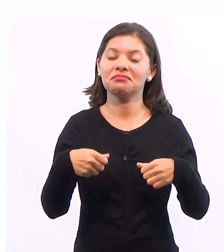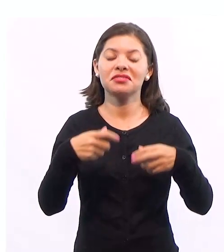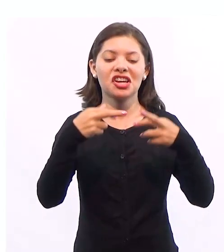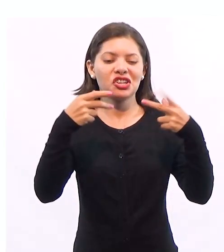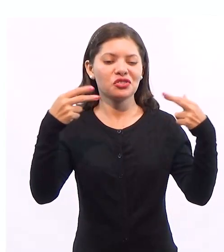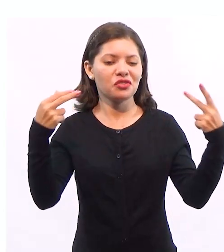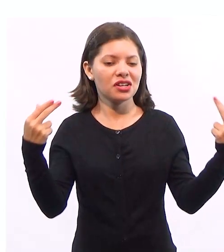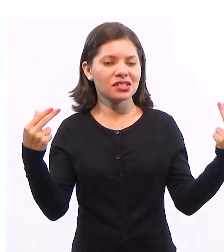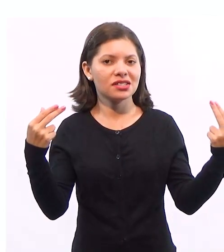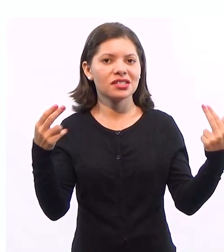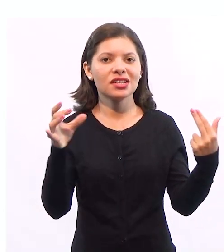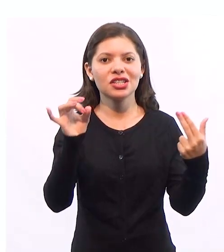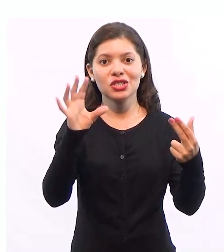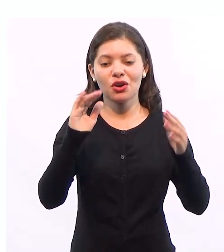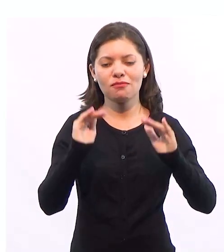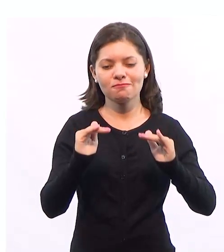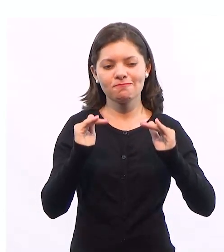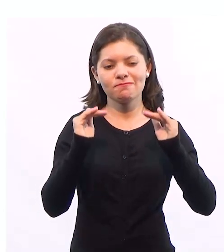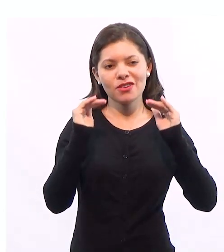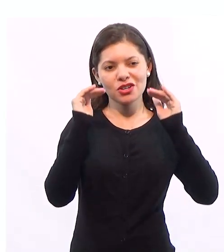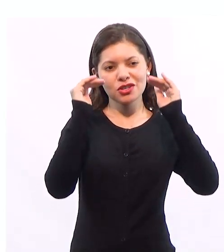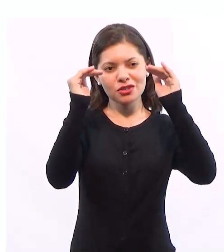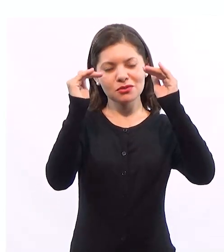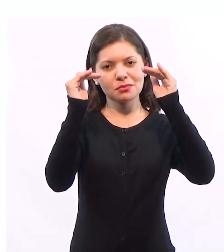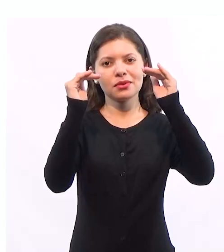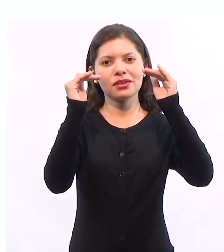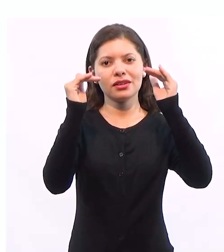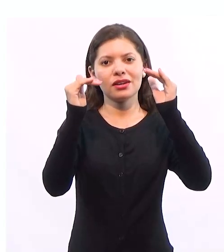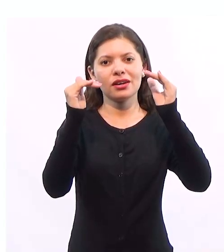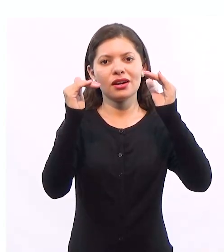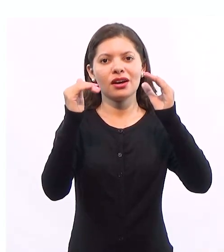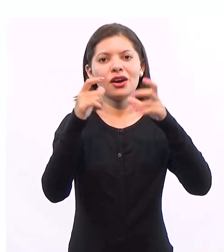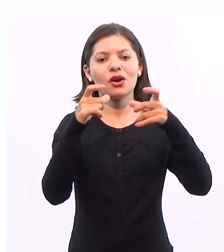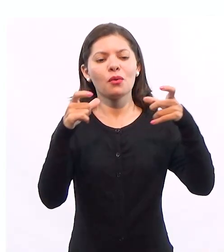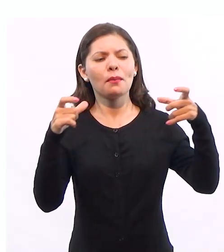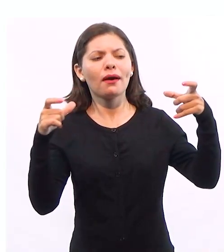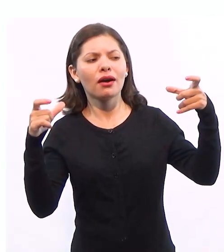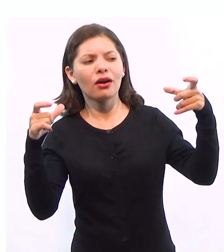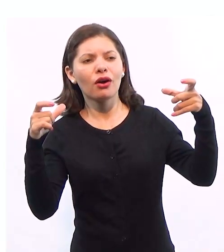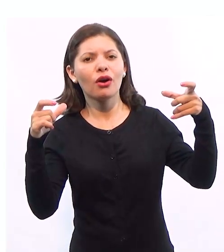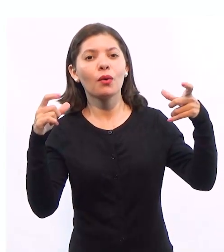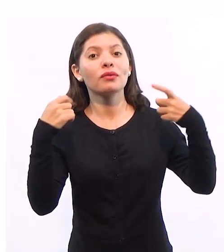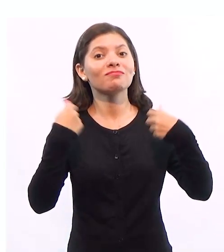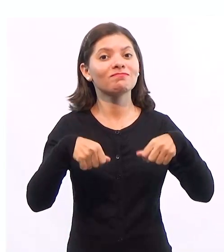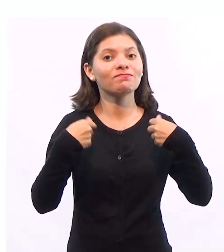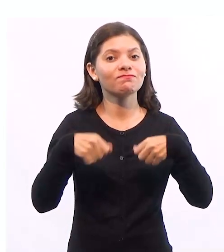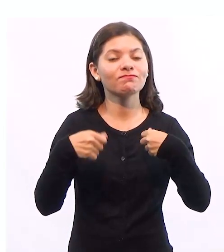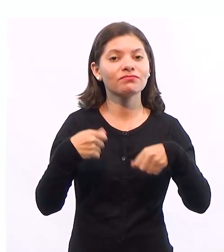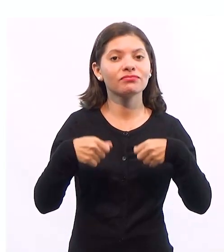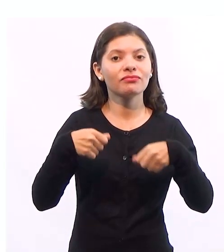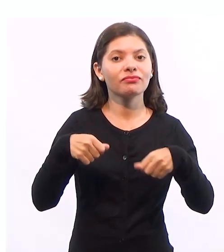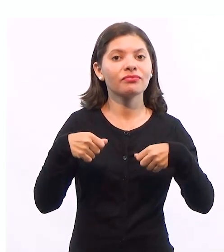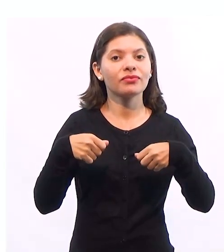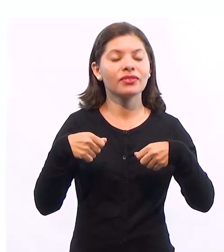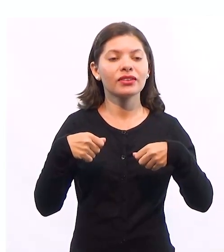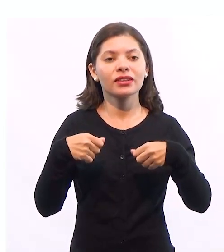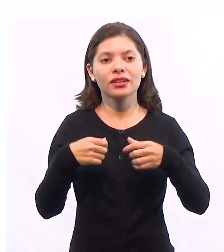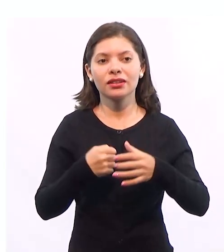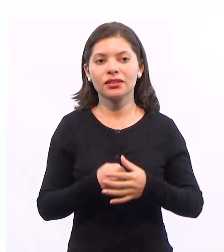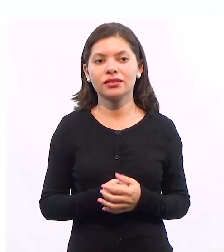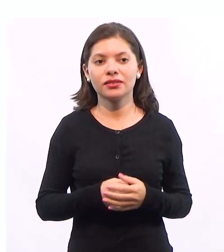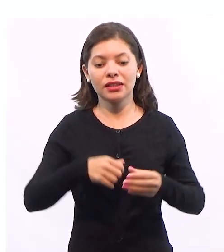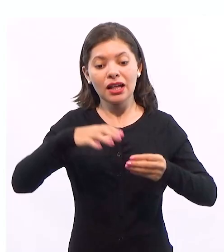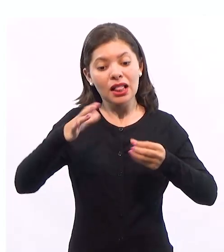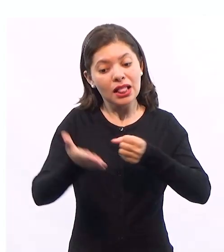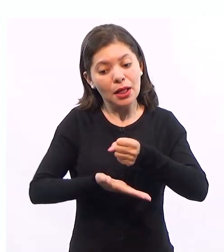um nível hierárquico maior quando ele tivesse essas necessidades supridas no inferior, ou